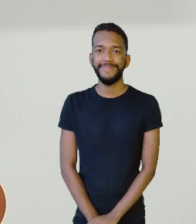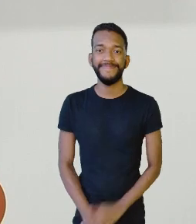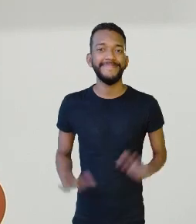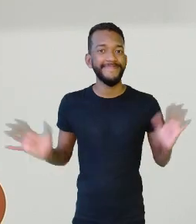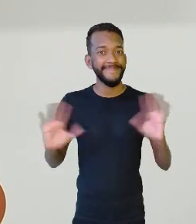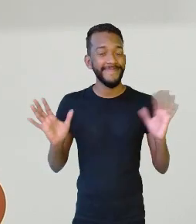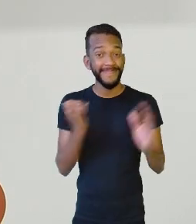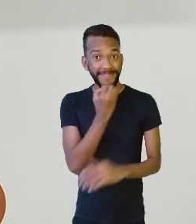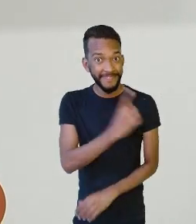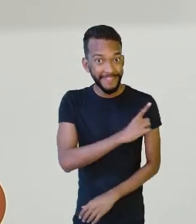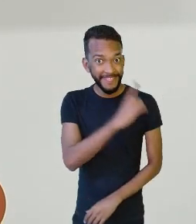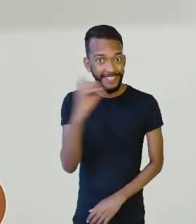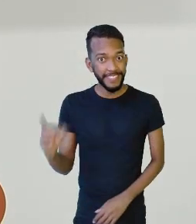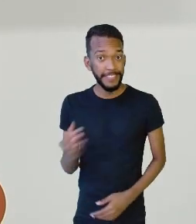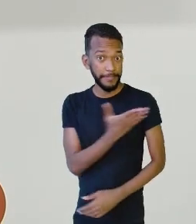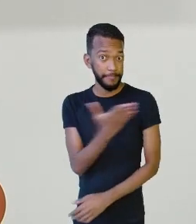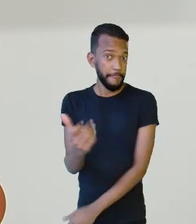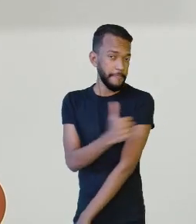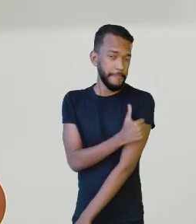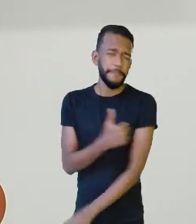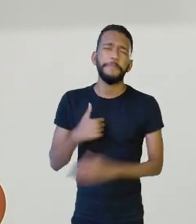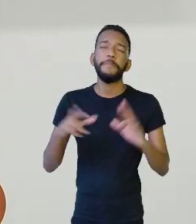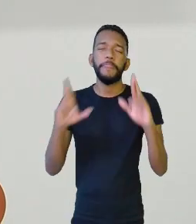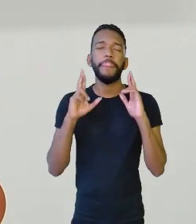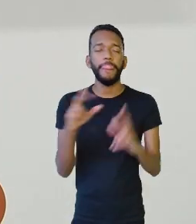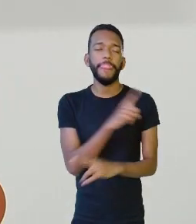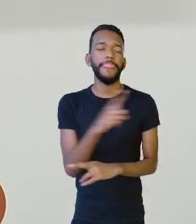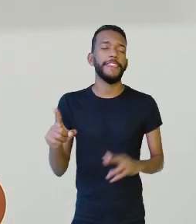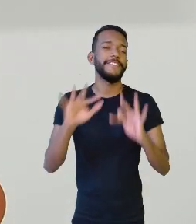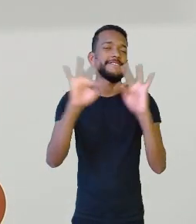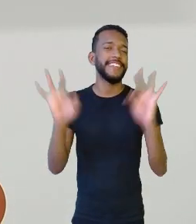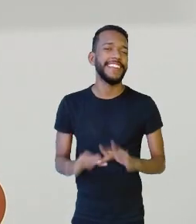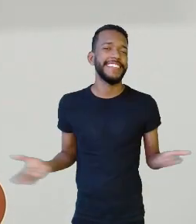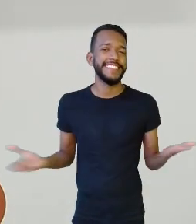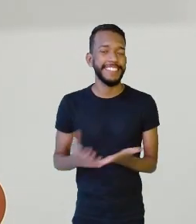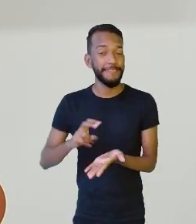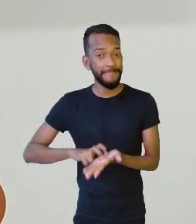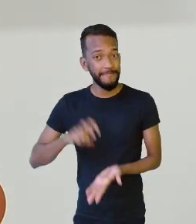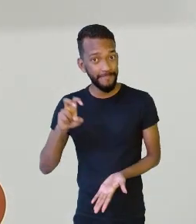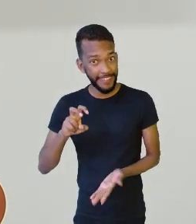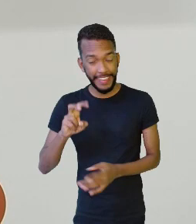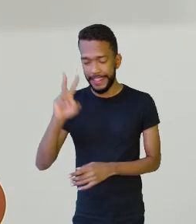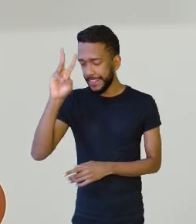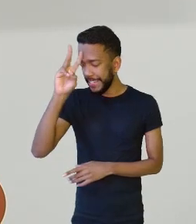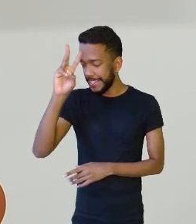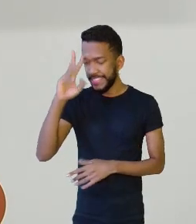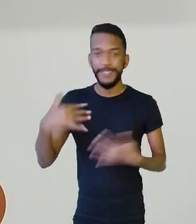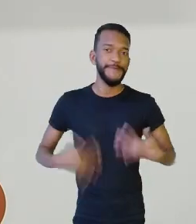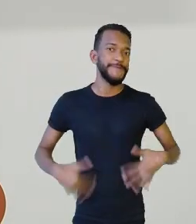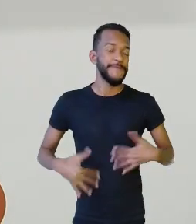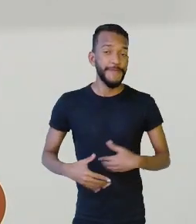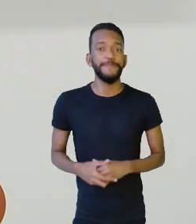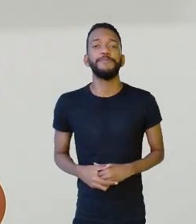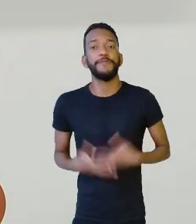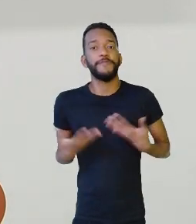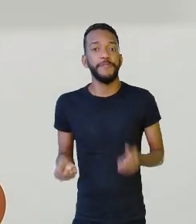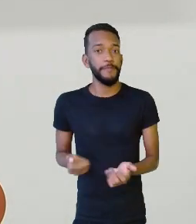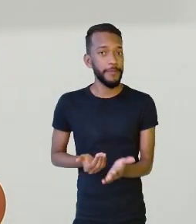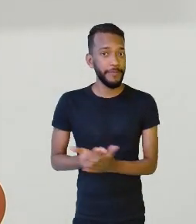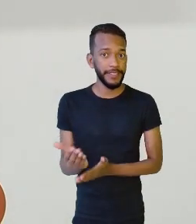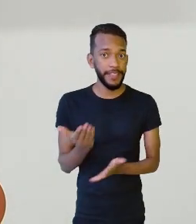Bom dia, estudantes. Espero que todo mundo esteja feliz nessa manhã de terça-feira. Vamos começar a nossa